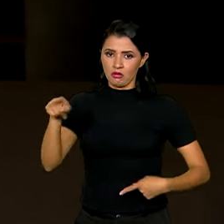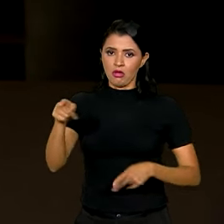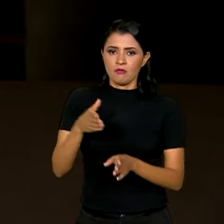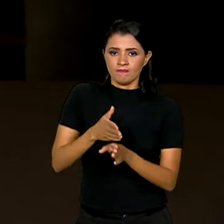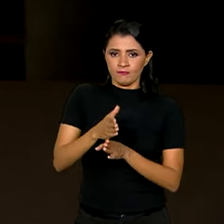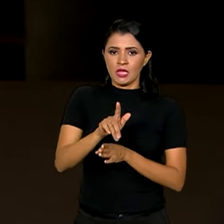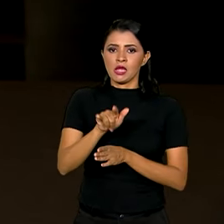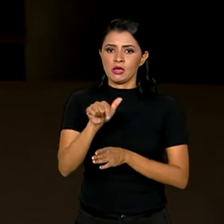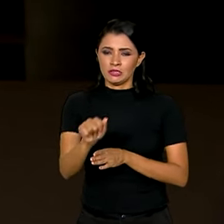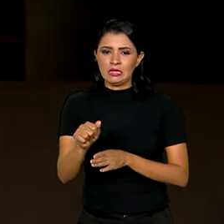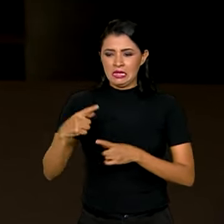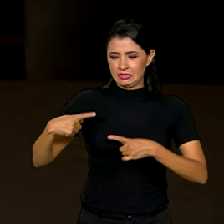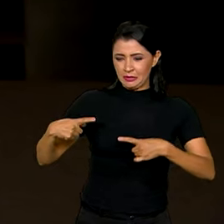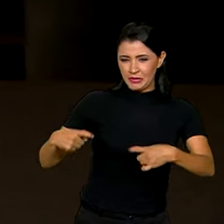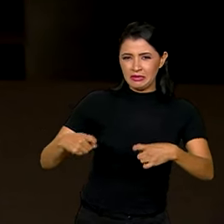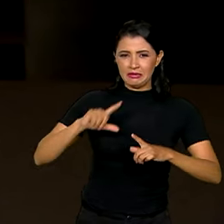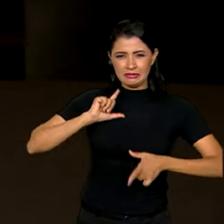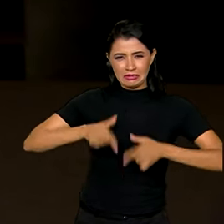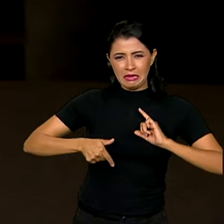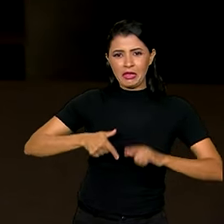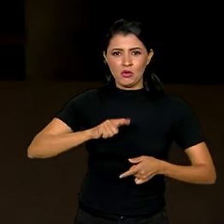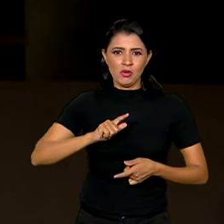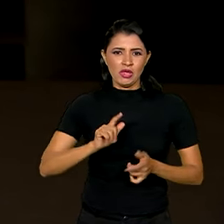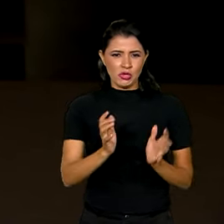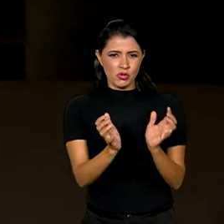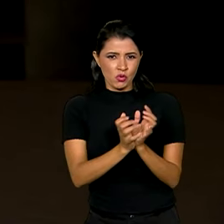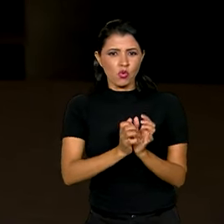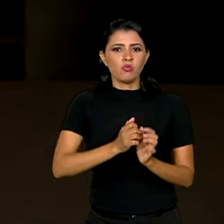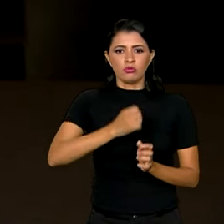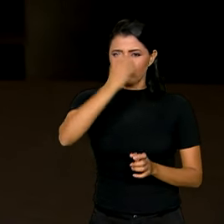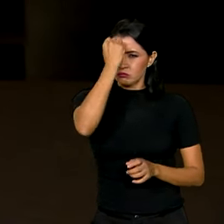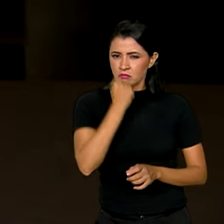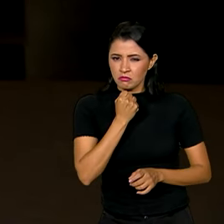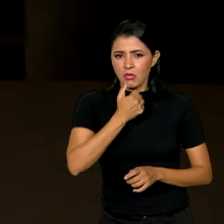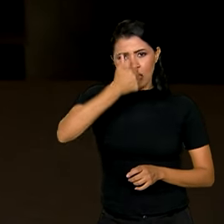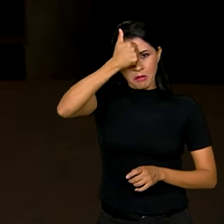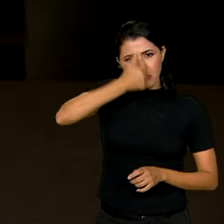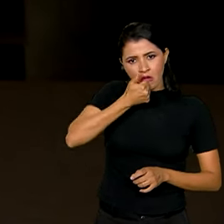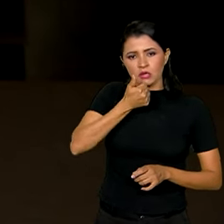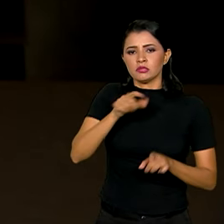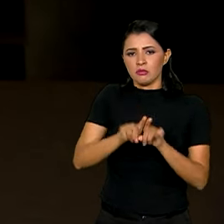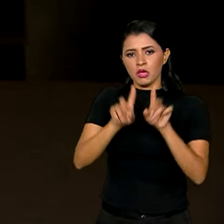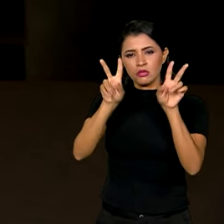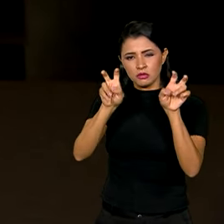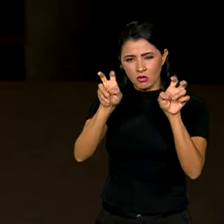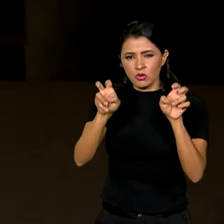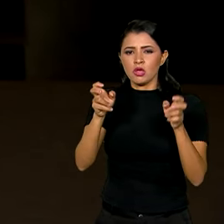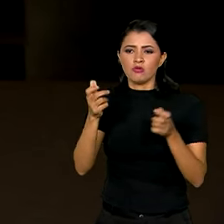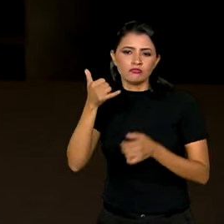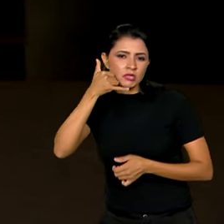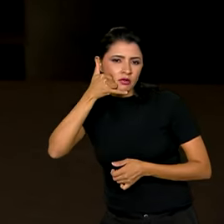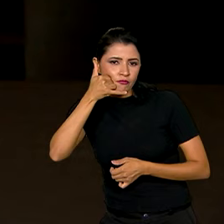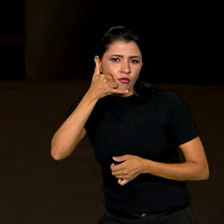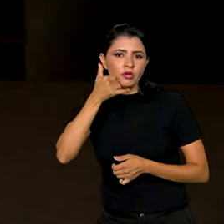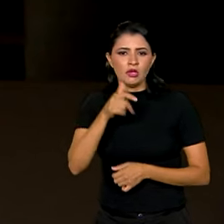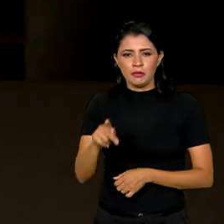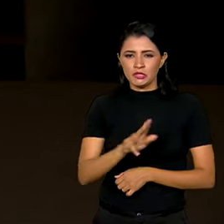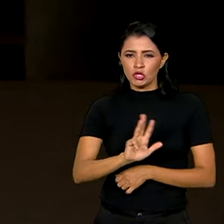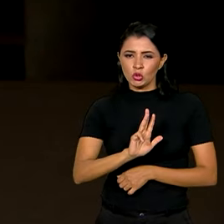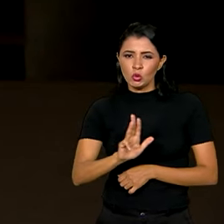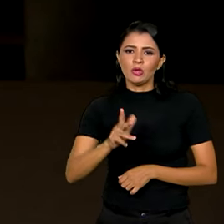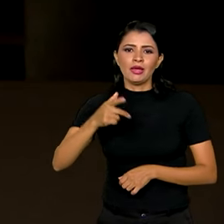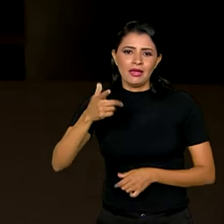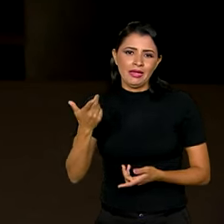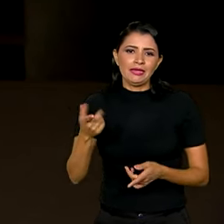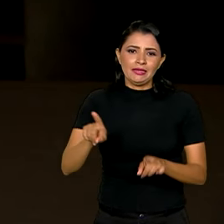entre Israel e o grupo Hamas também foi tema de uma reunião por telefone mais cedo entre o presidente Lula e o